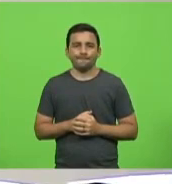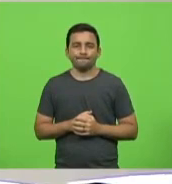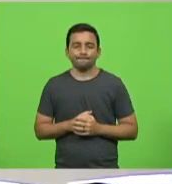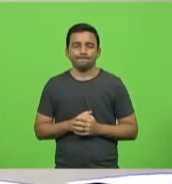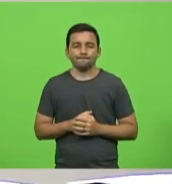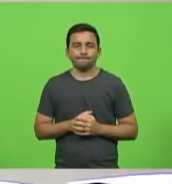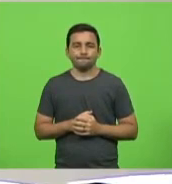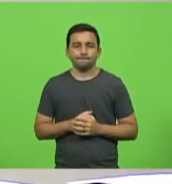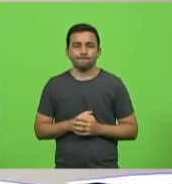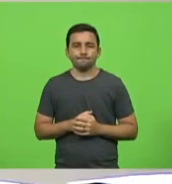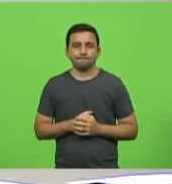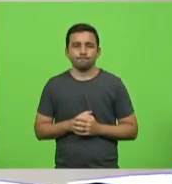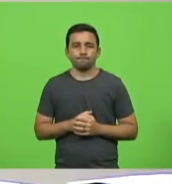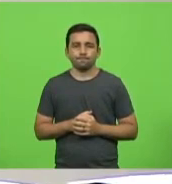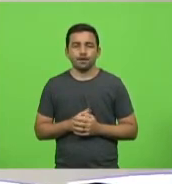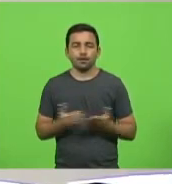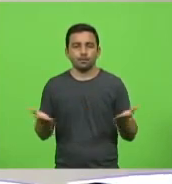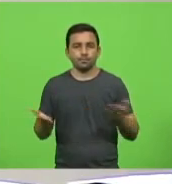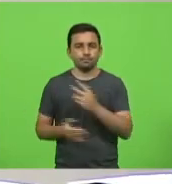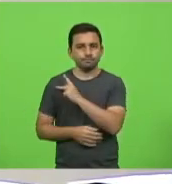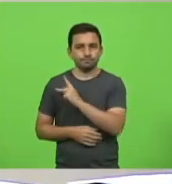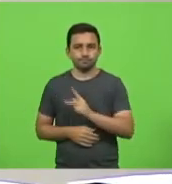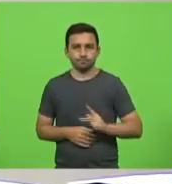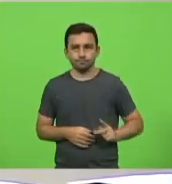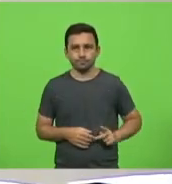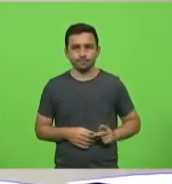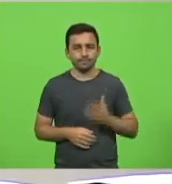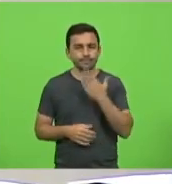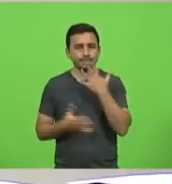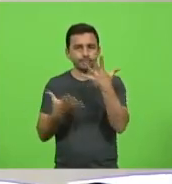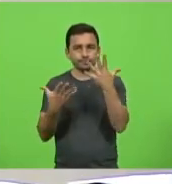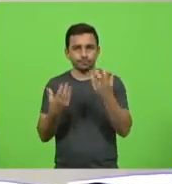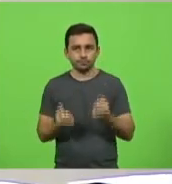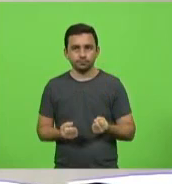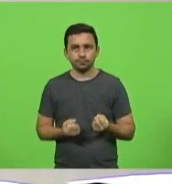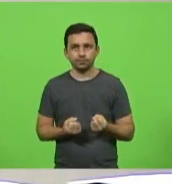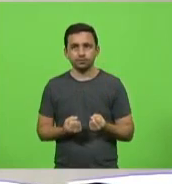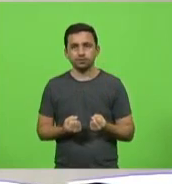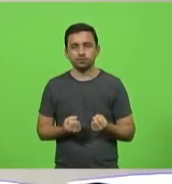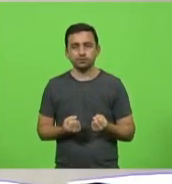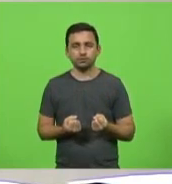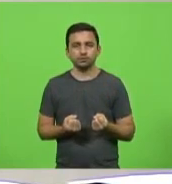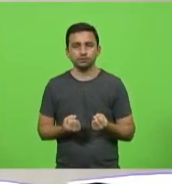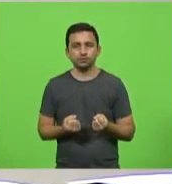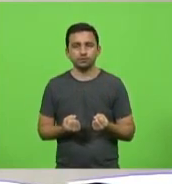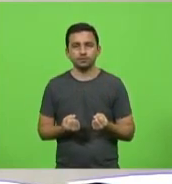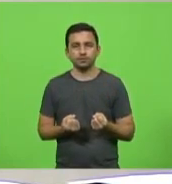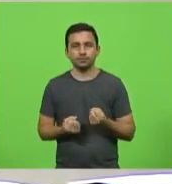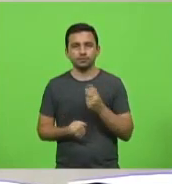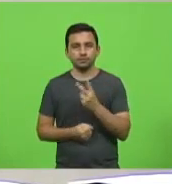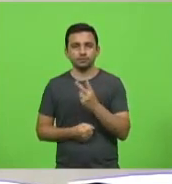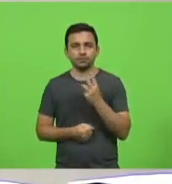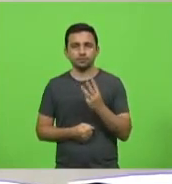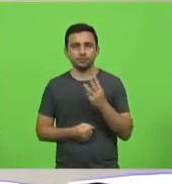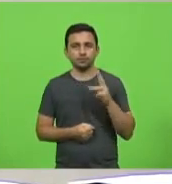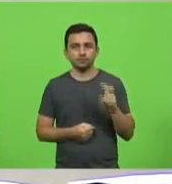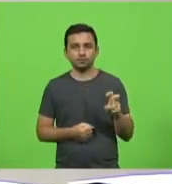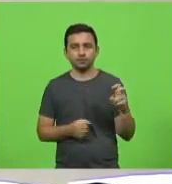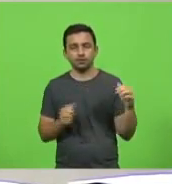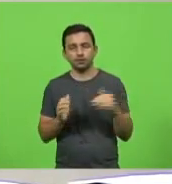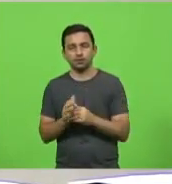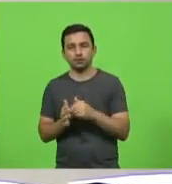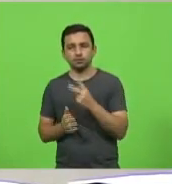Essa presidência difere os seguintes requerimentos. Requerimentos 235 a 240